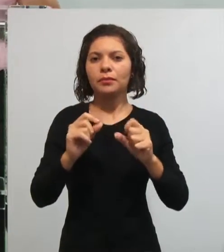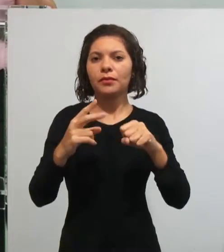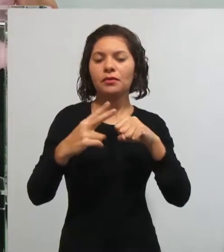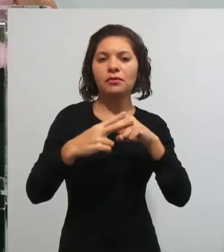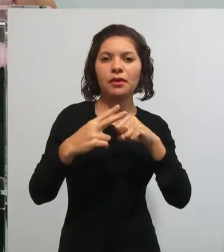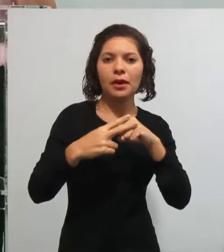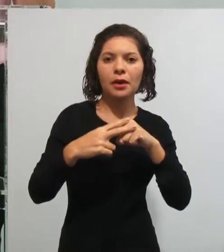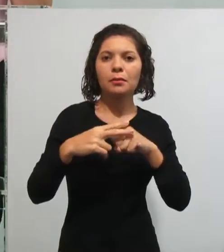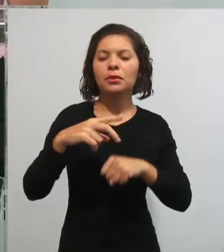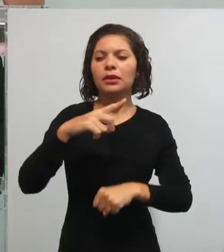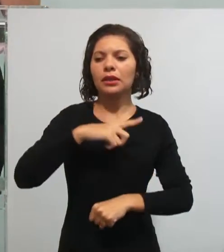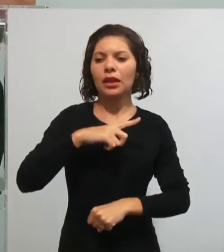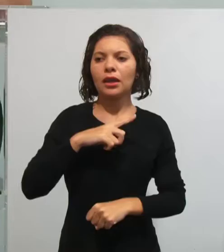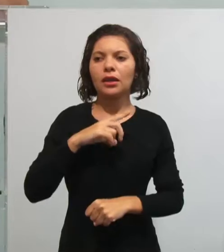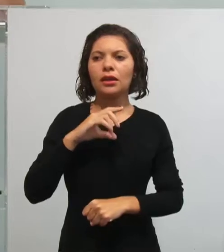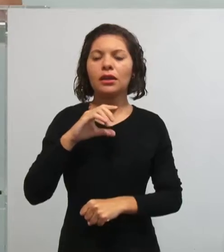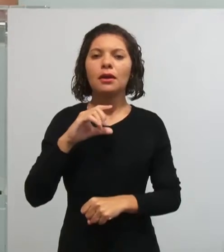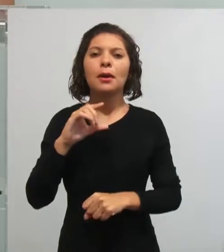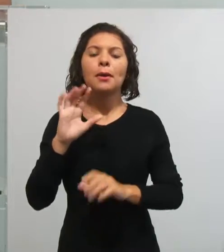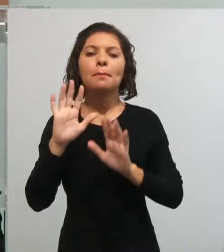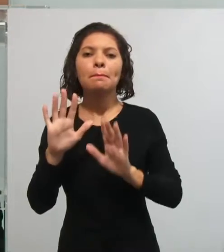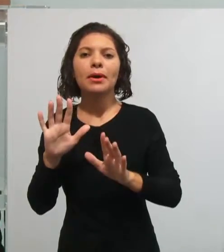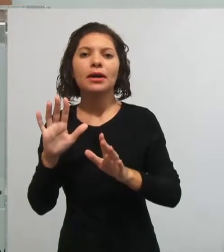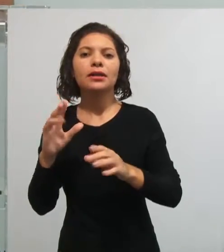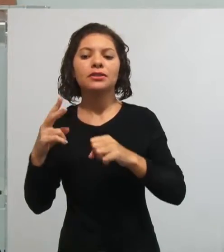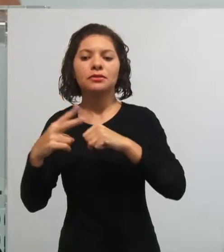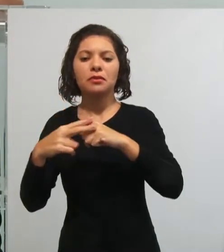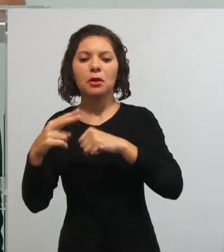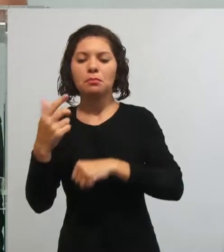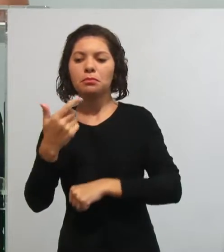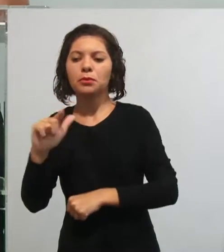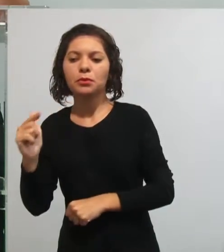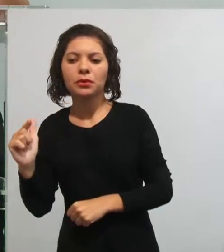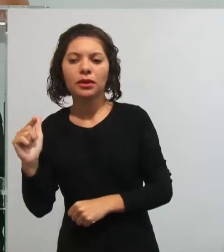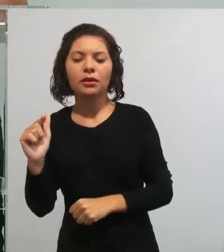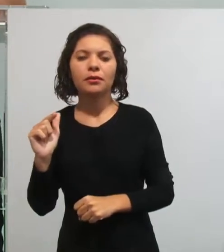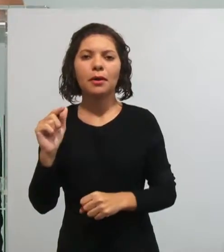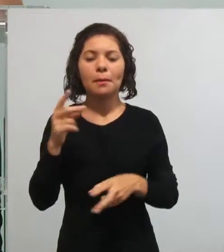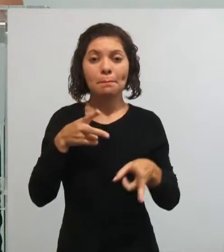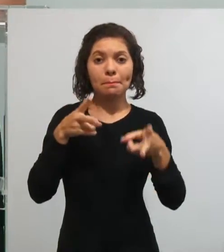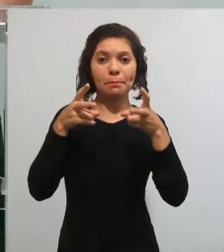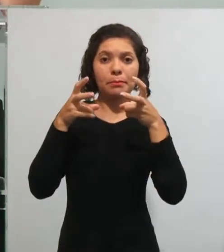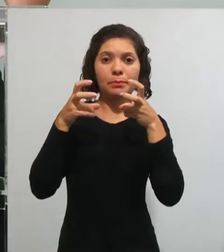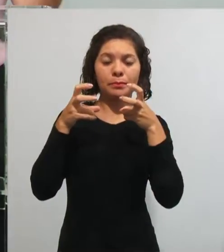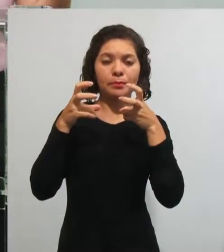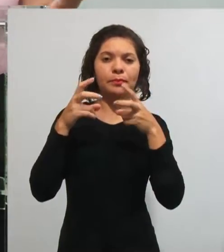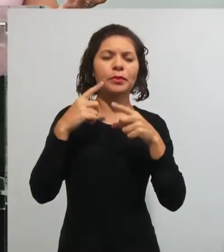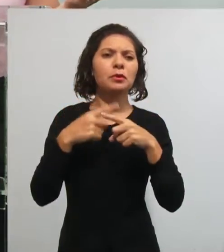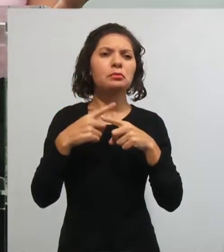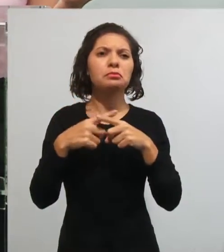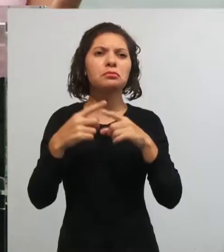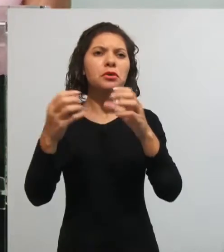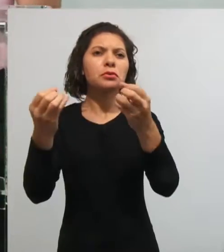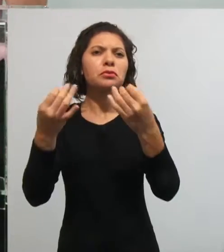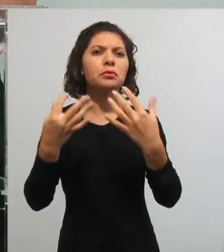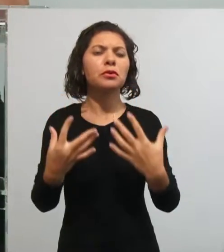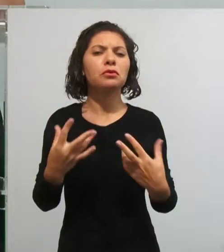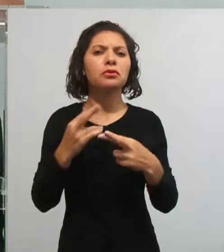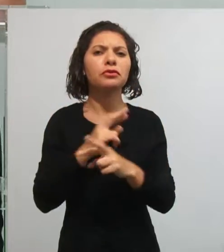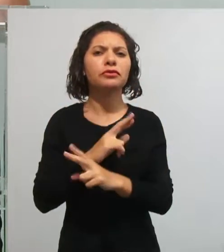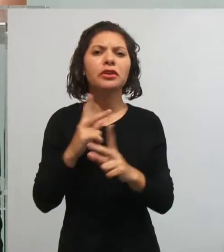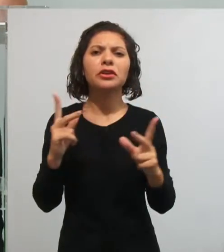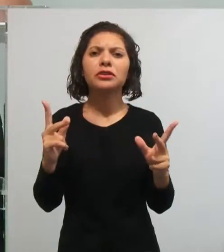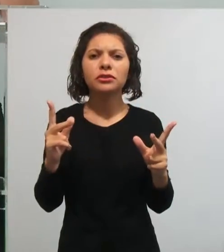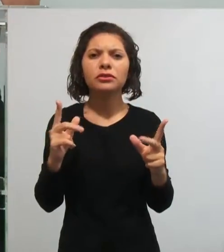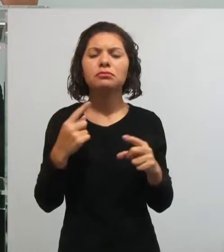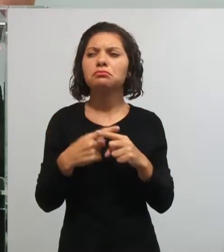está dito. Então, muitas coisas, muitos sentidos a gente pode construir. Mas por que não falou de outro jeito? Falou desse, né?